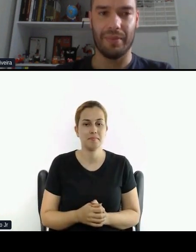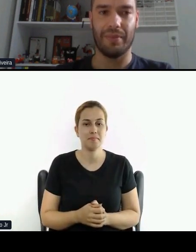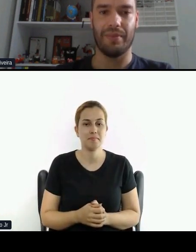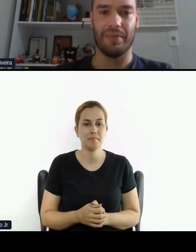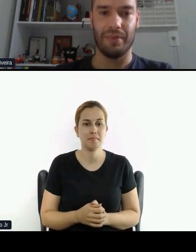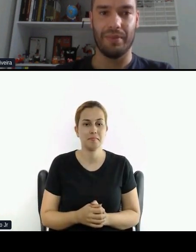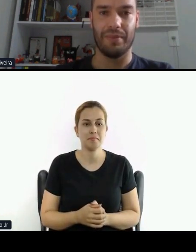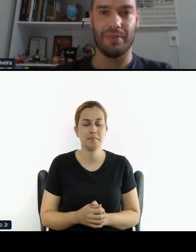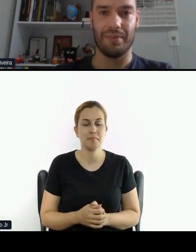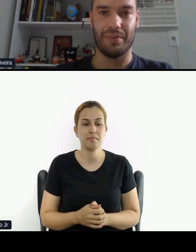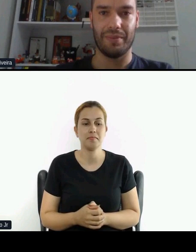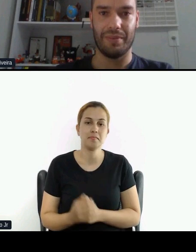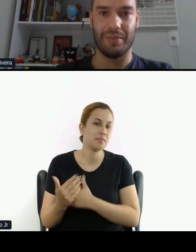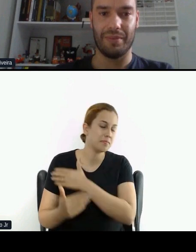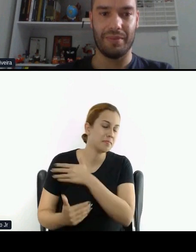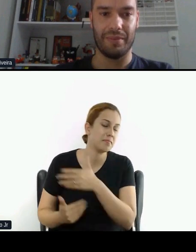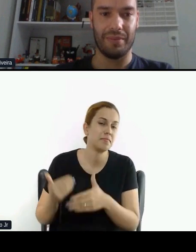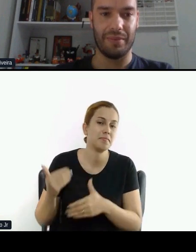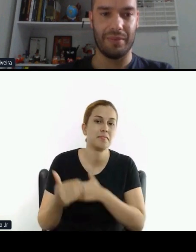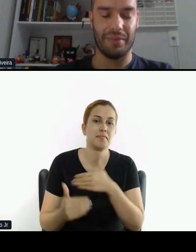está no tratamento aqui.